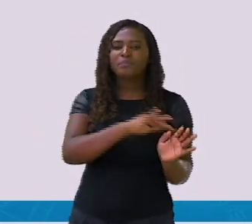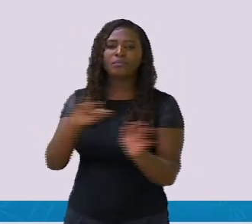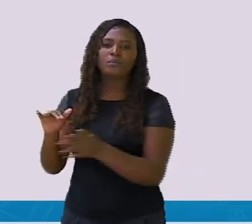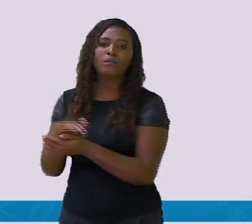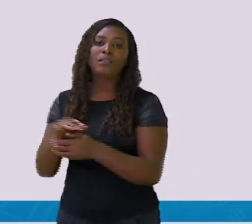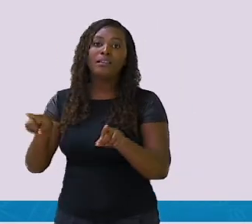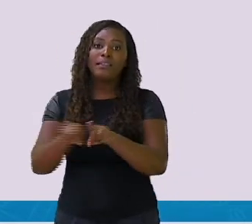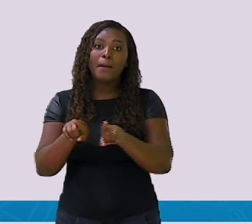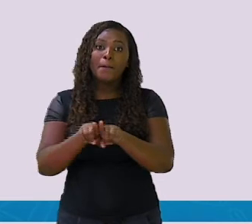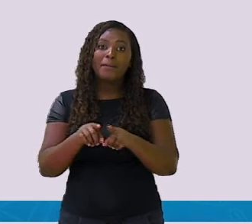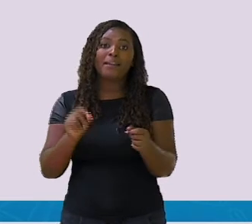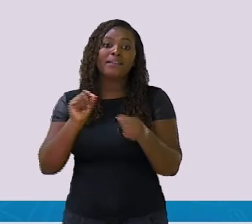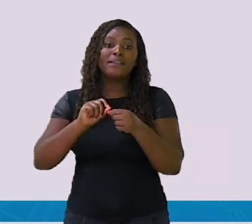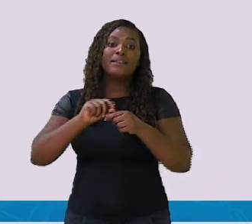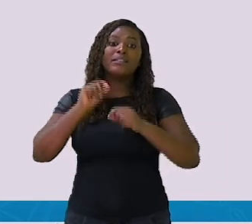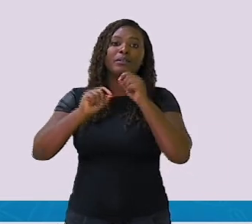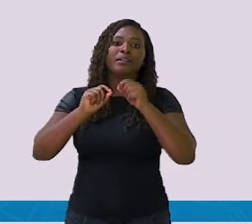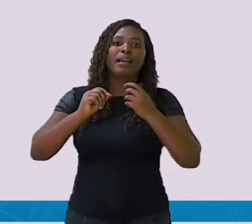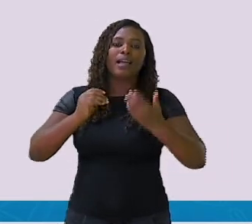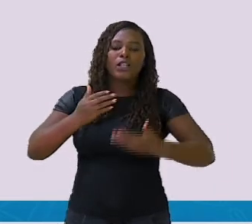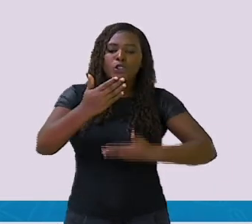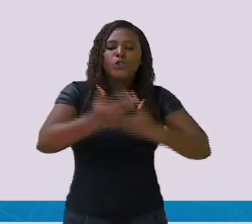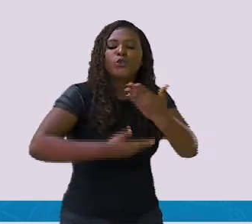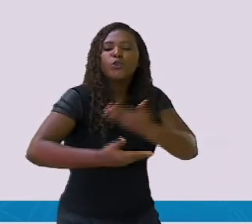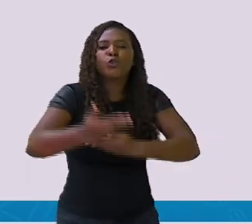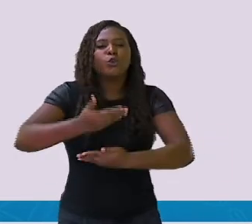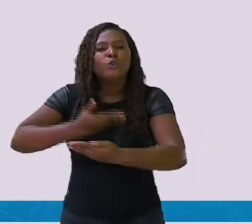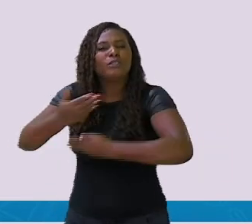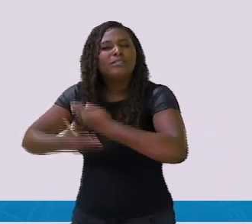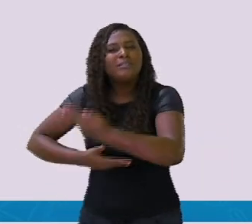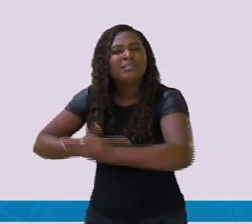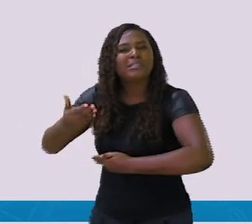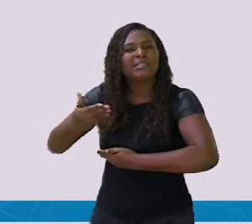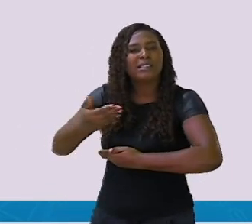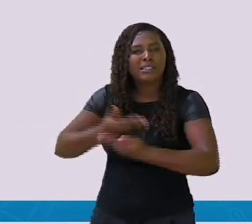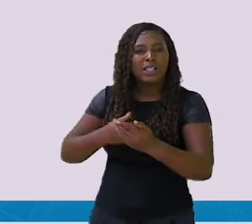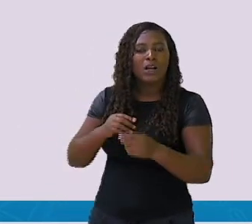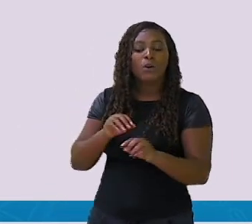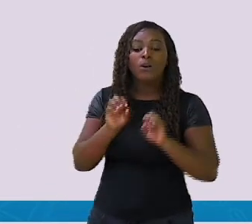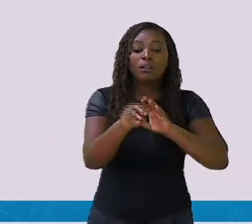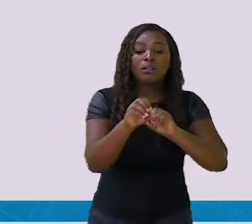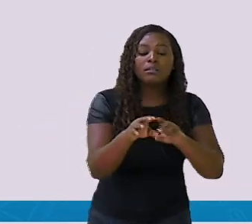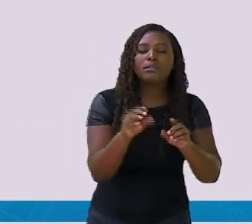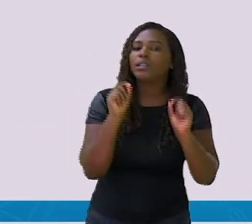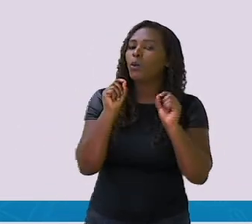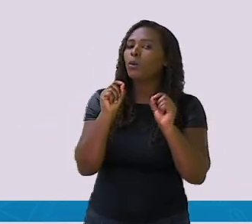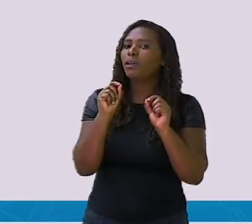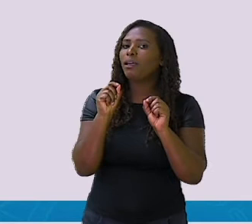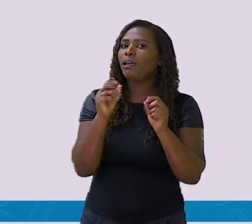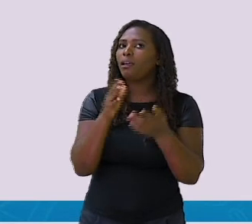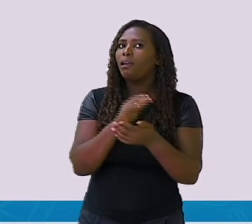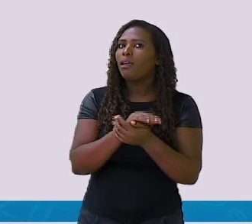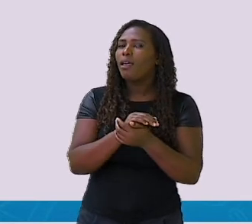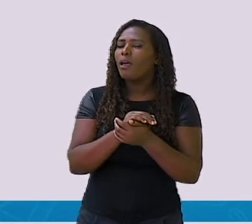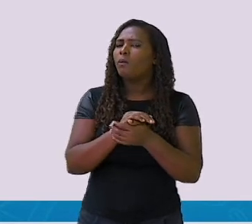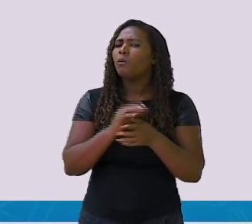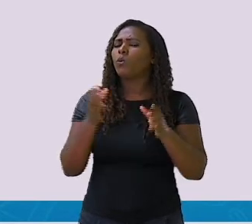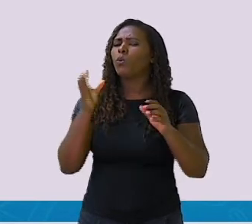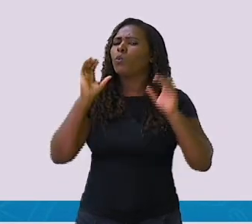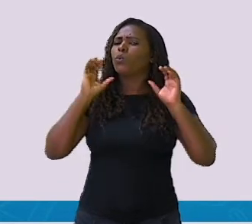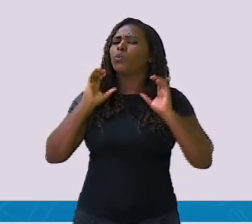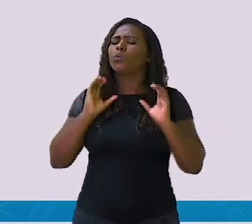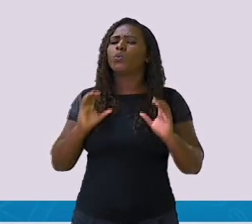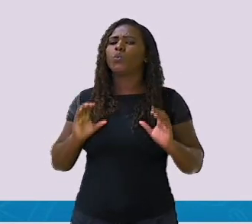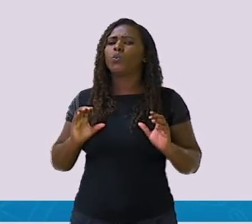socialização e os princípios de cidadania, colaborar para a sustentabilidade das transformações culturais. Então, todo